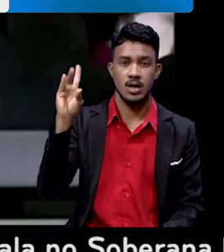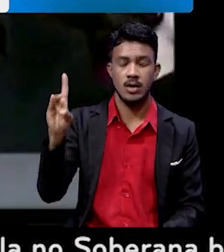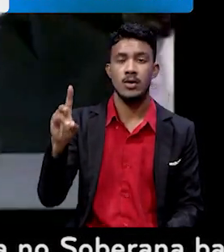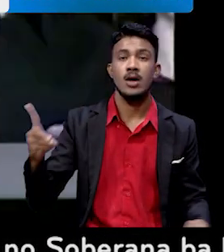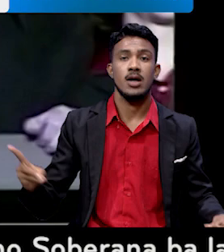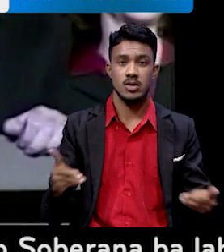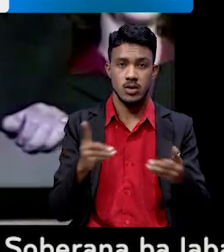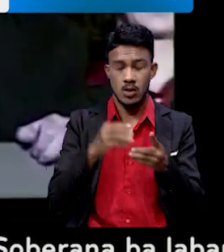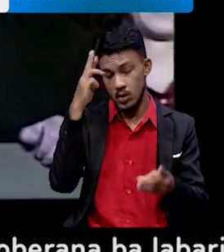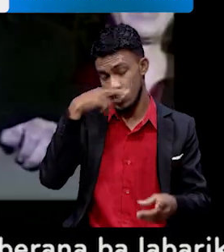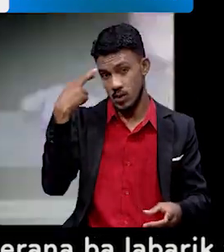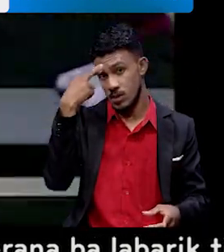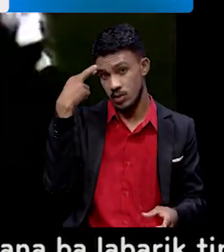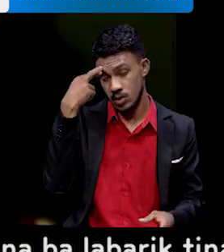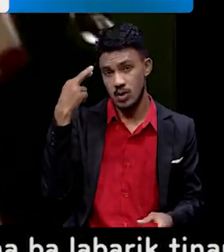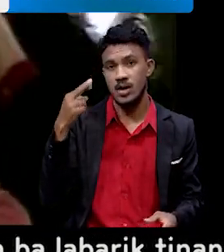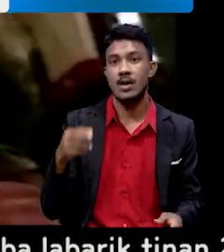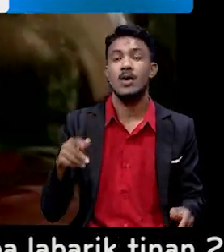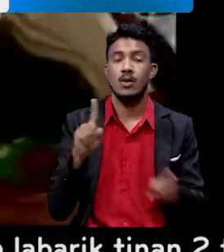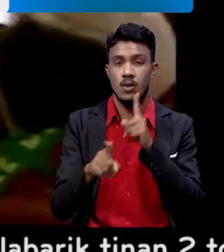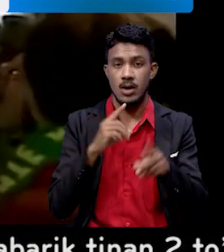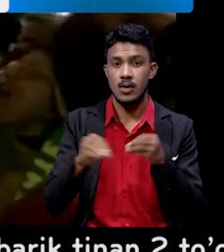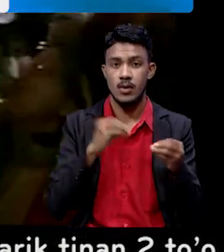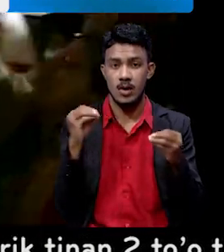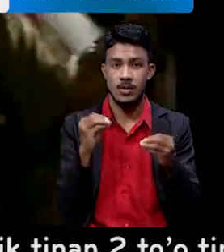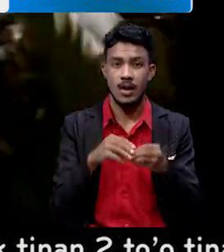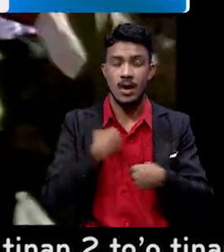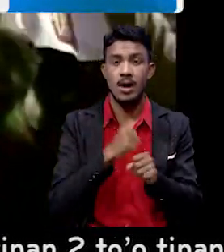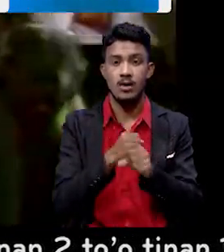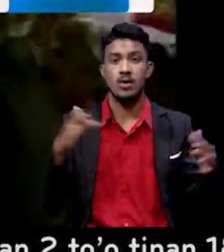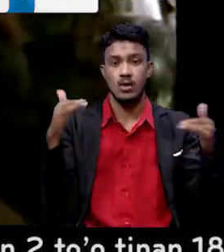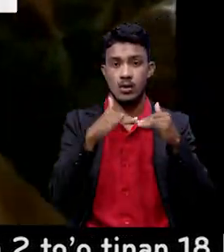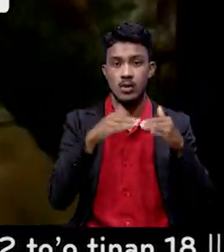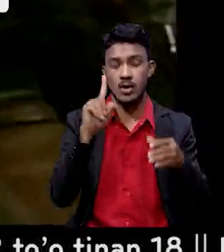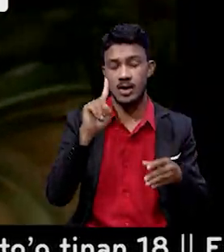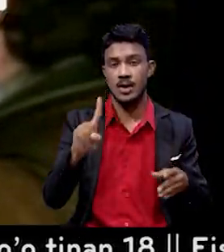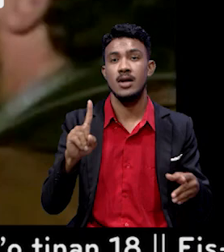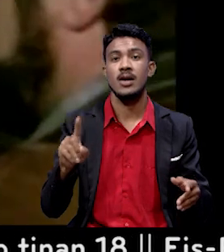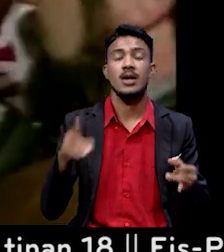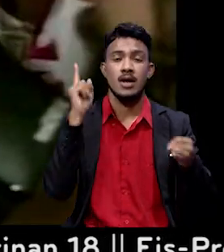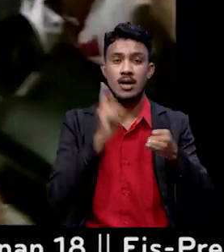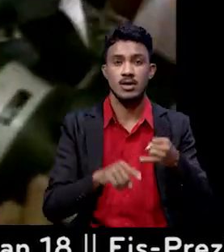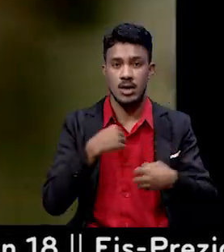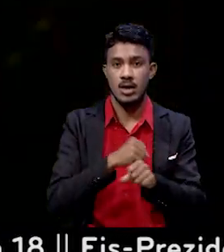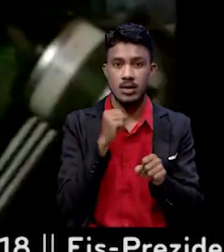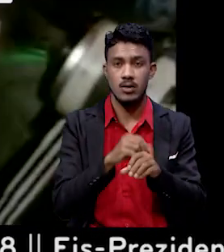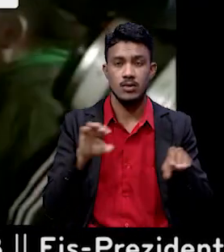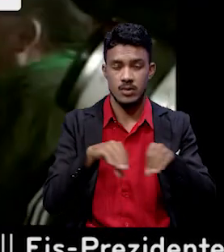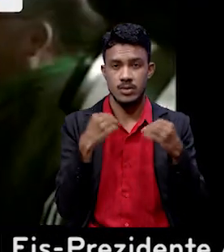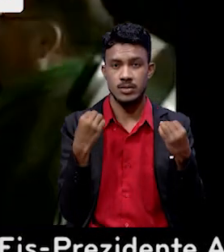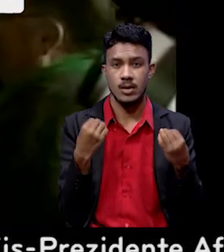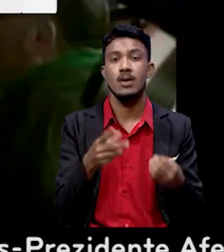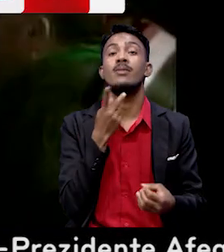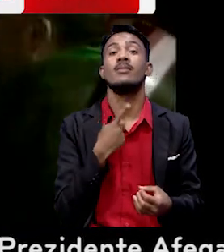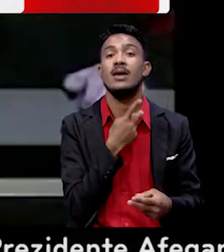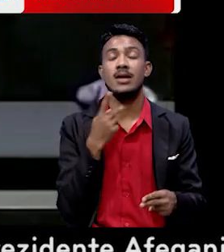Londres, Sira Colia com a possibilidade a tuhalau Congresso Ida, nebe ikus mai sai convenção peniche. Padre Domingos